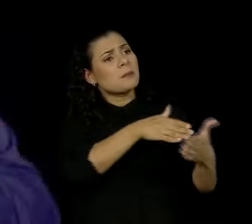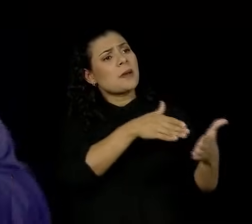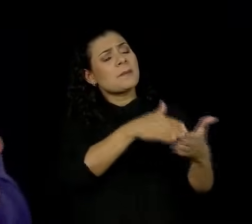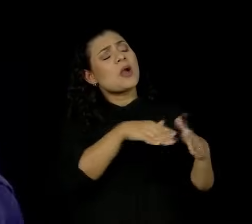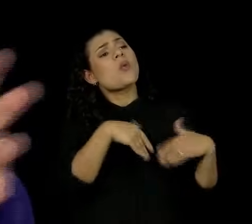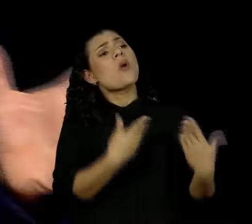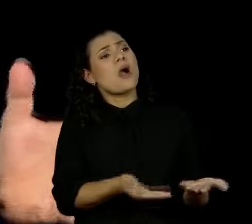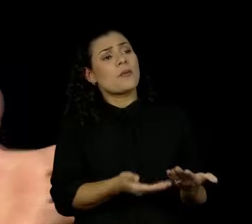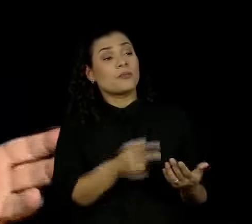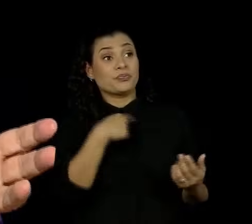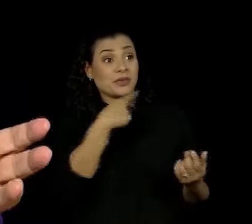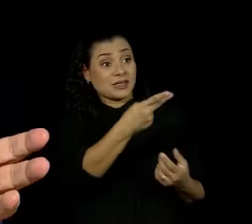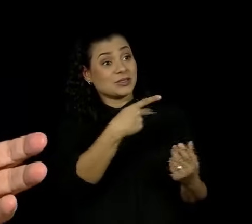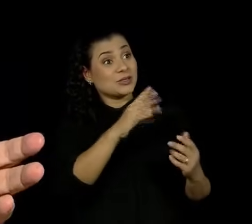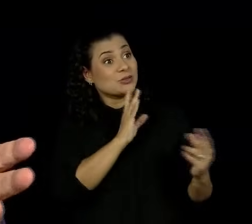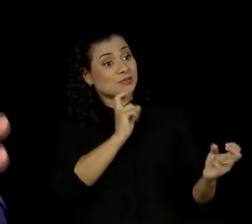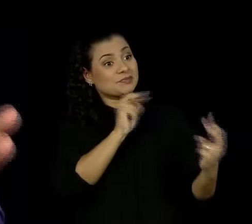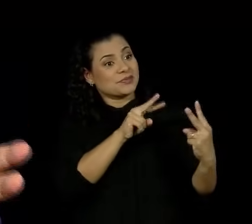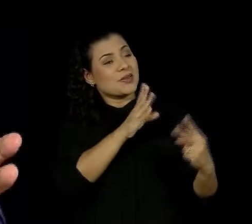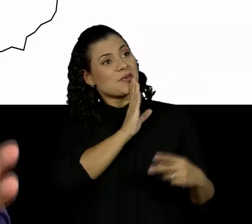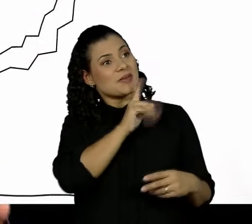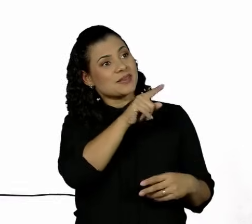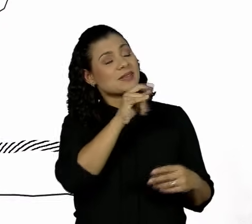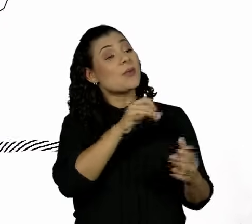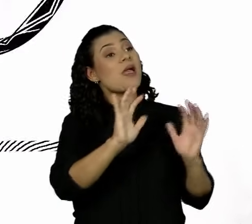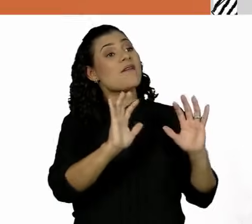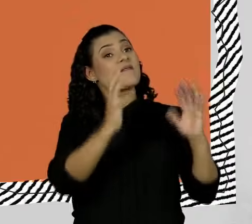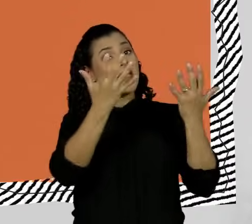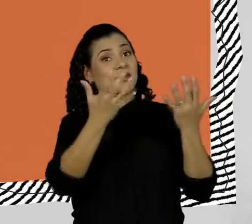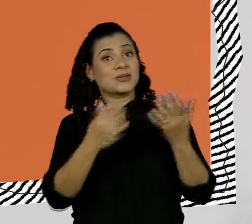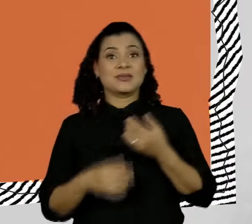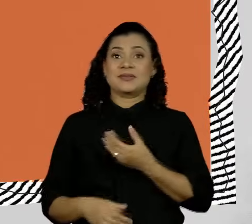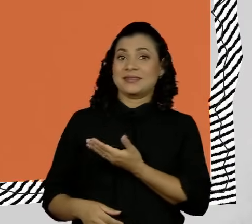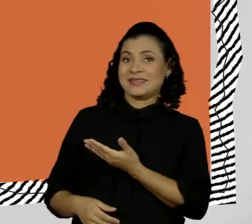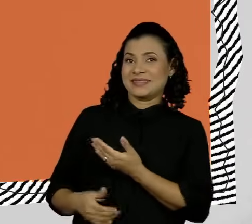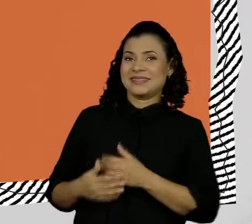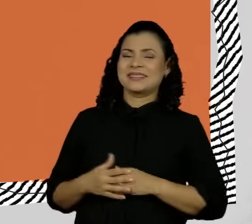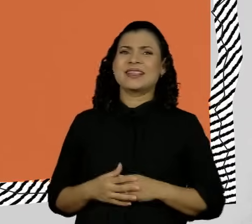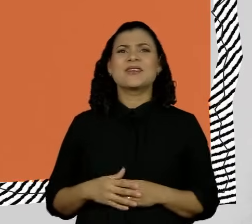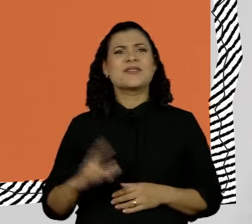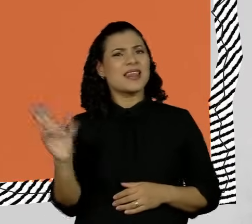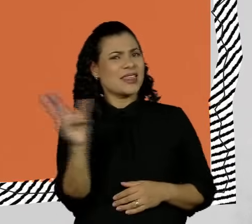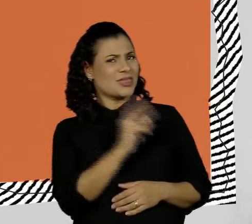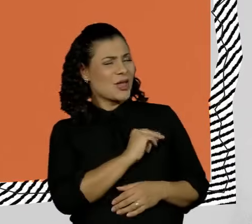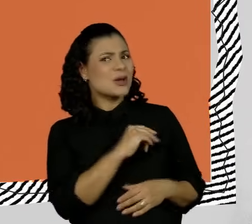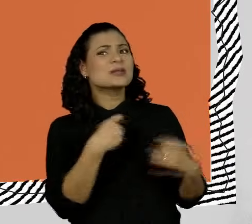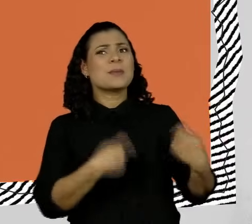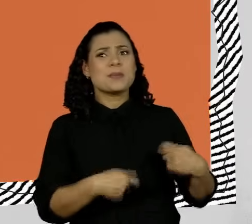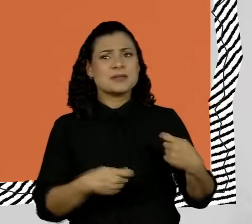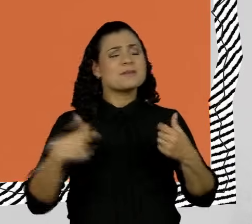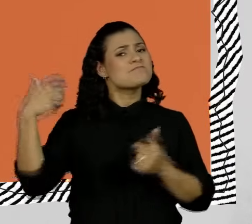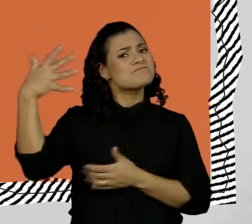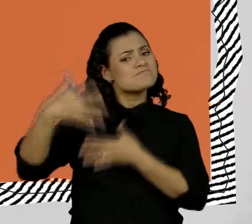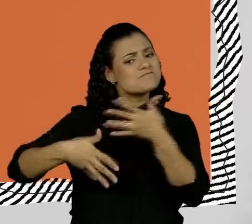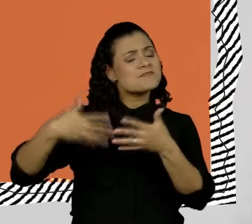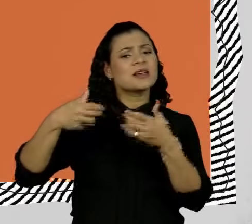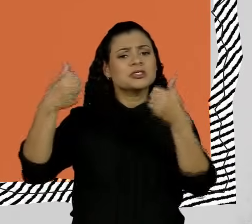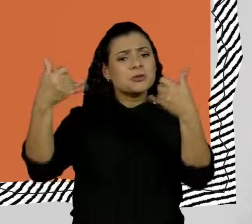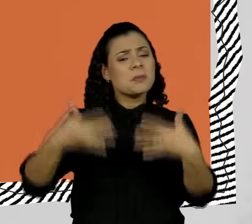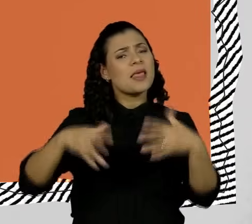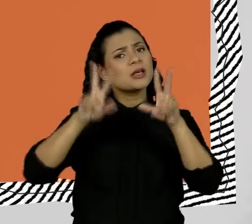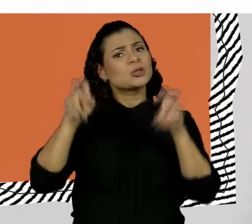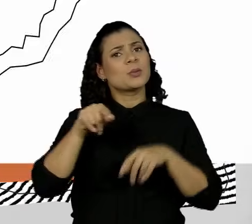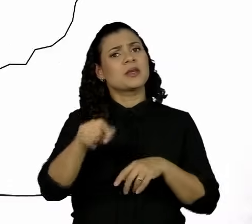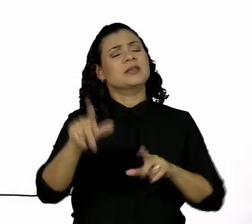eles que a gente se conheceu num evento, né, Sim. no Mature. Eu falei, poxa, esse cara aí precisa falar disso, né?